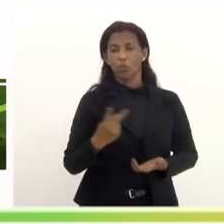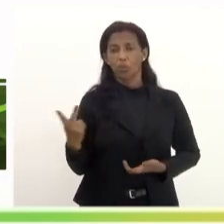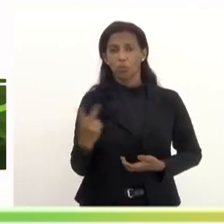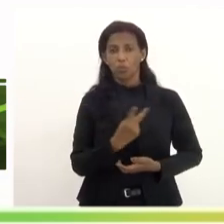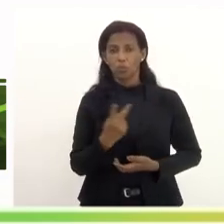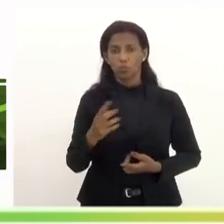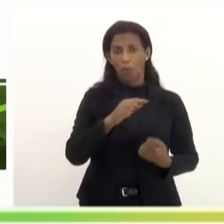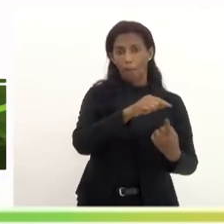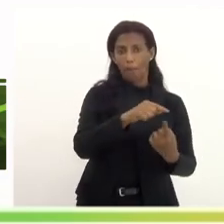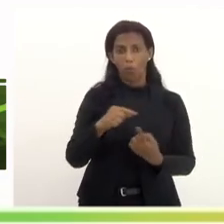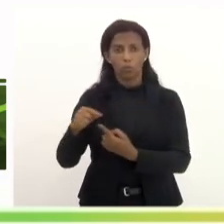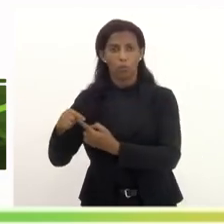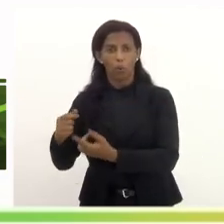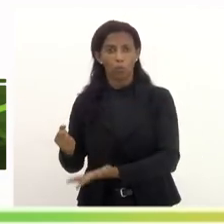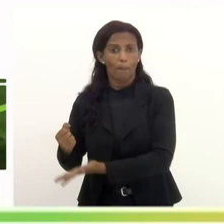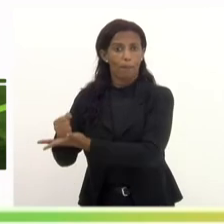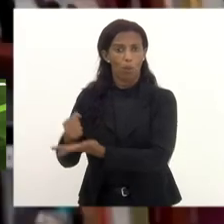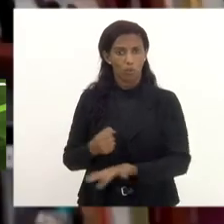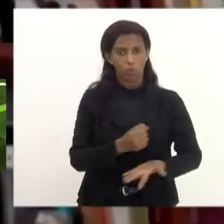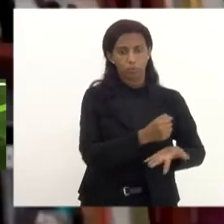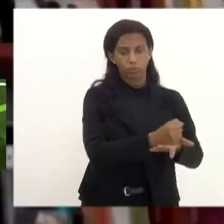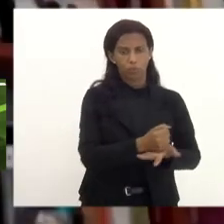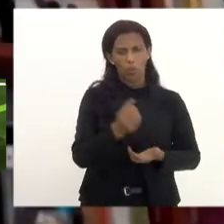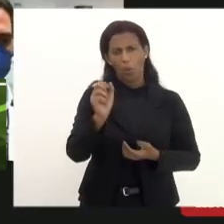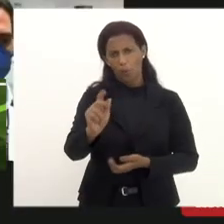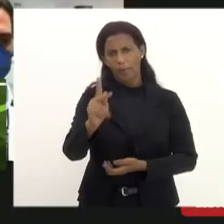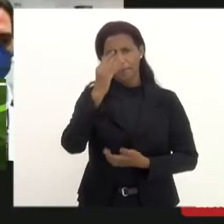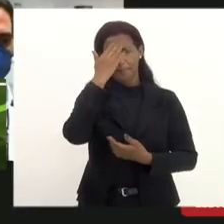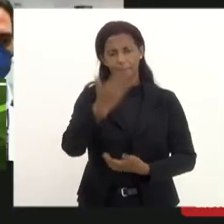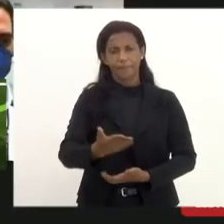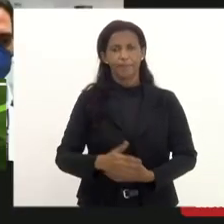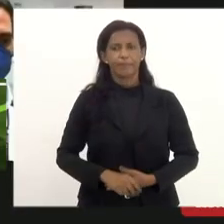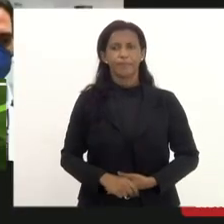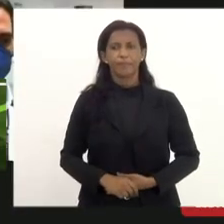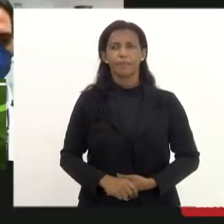dois pontos de apoio. Ok, obrigado.